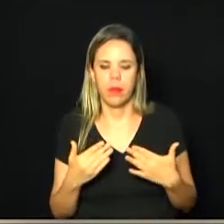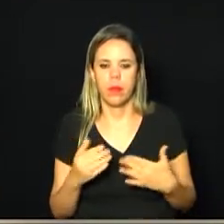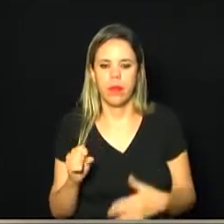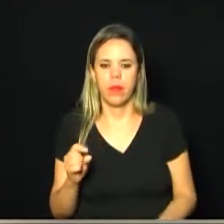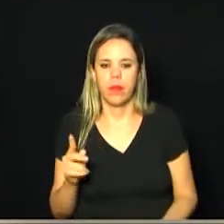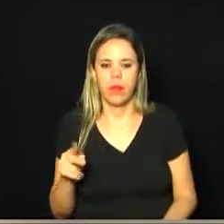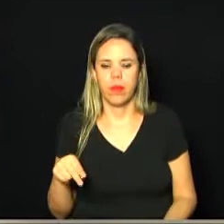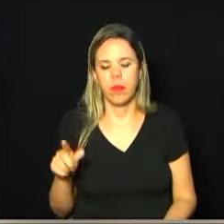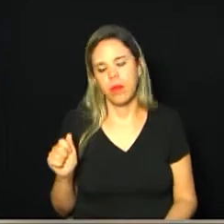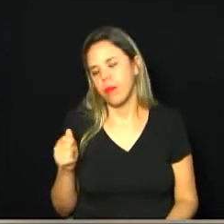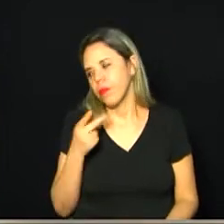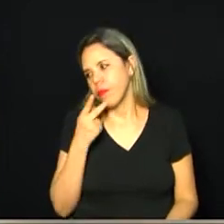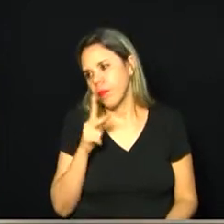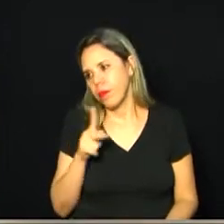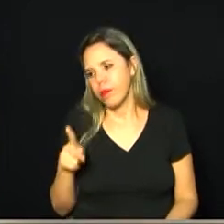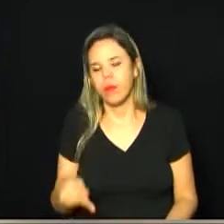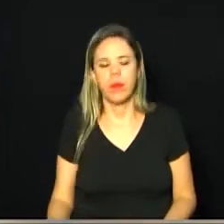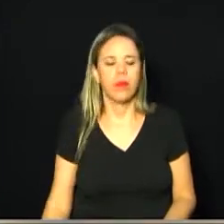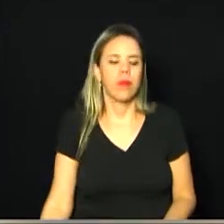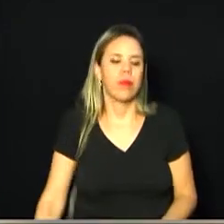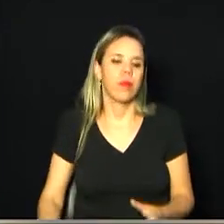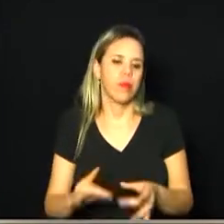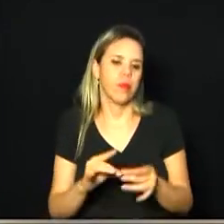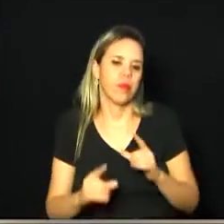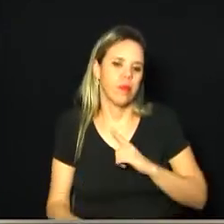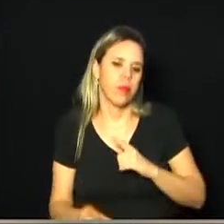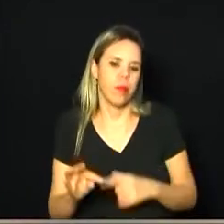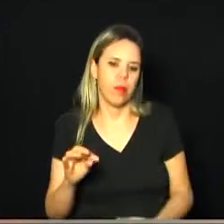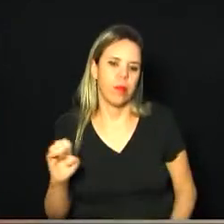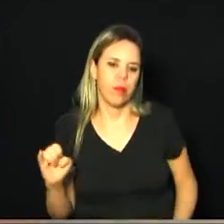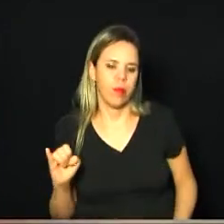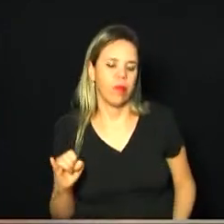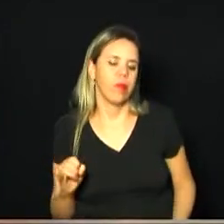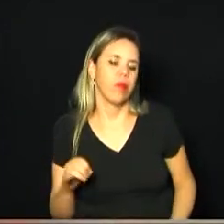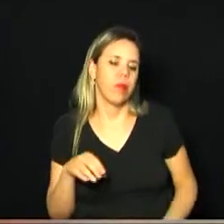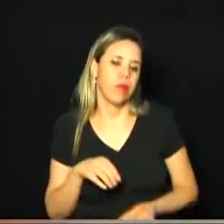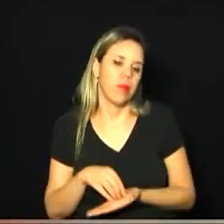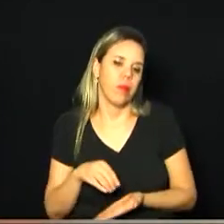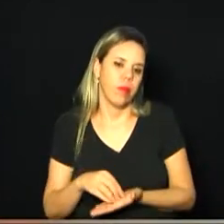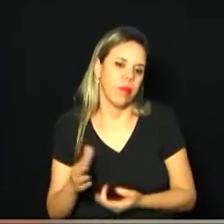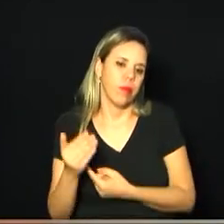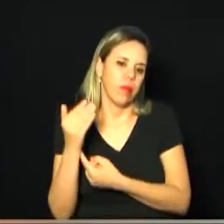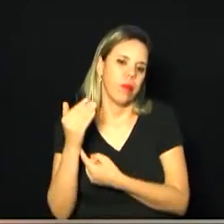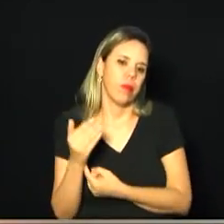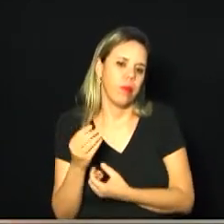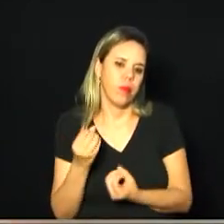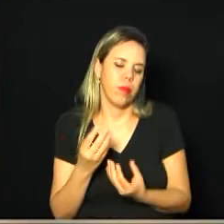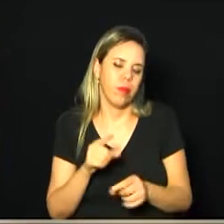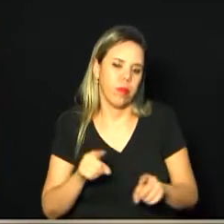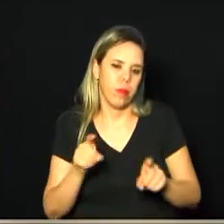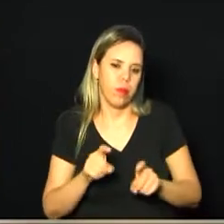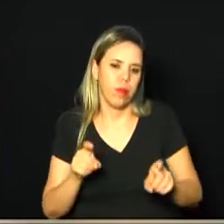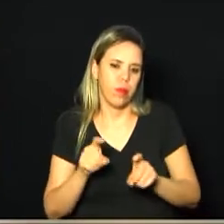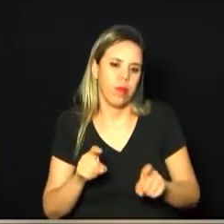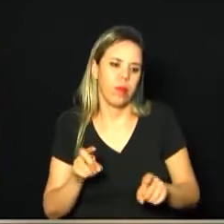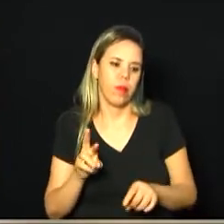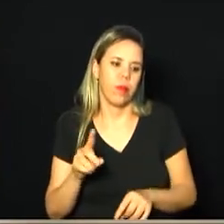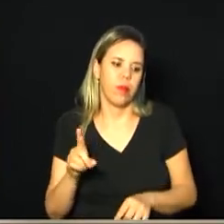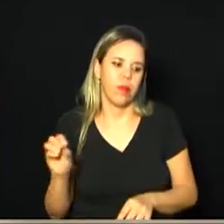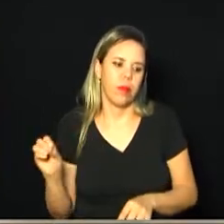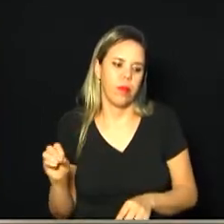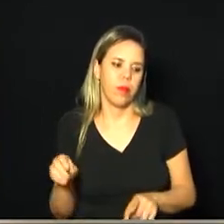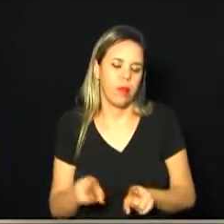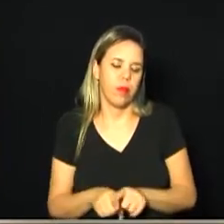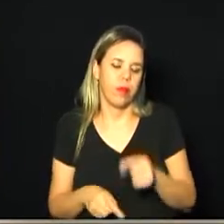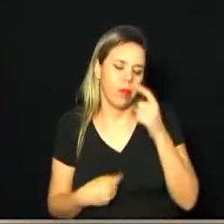spinella né serviço aí ela falou que é um convênio que se tem com CTI que é o centro né tecnológico da informação Ricardo acha é